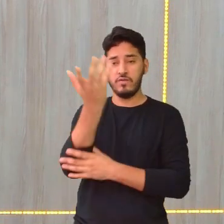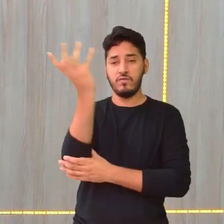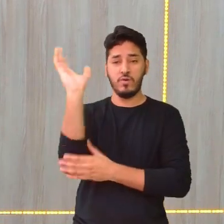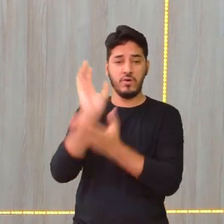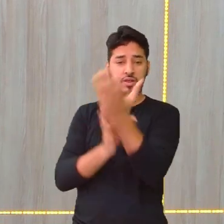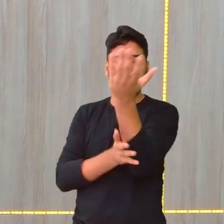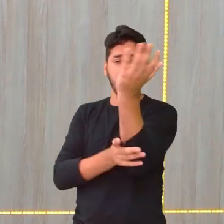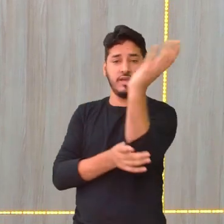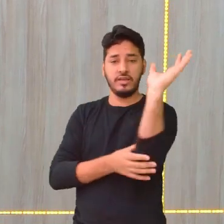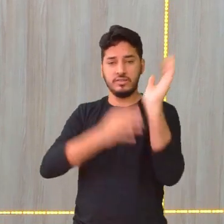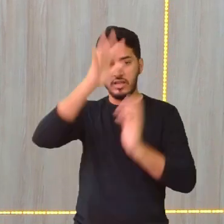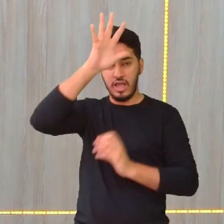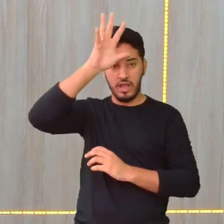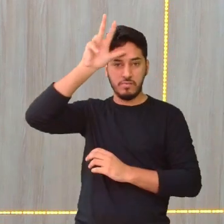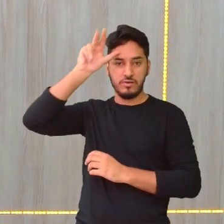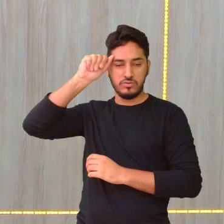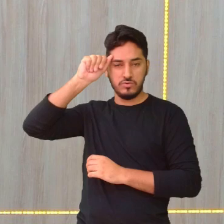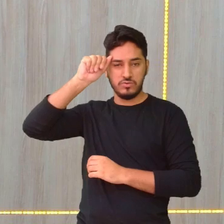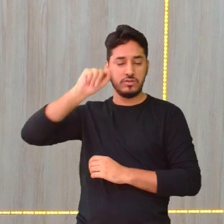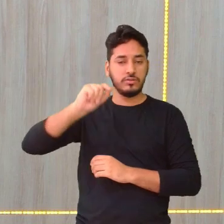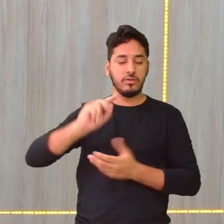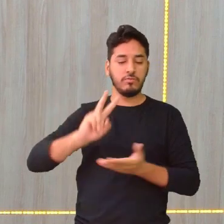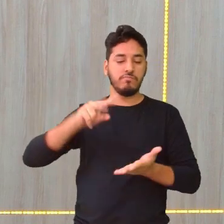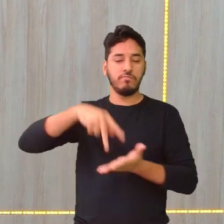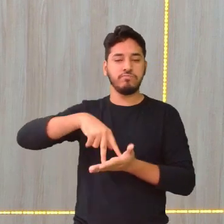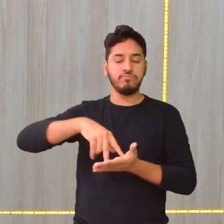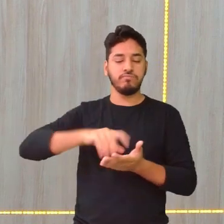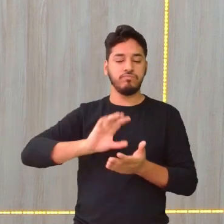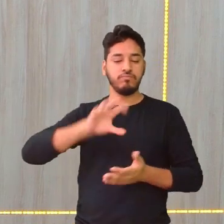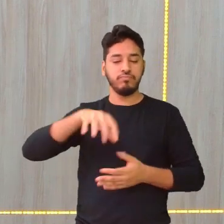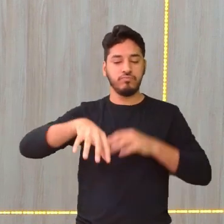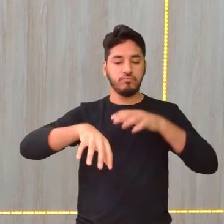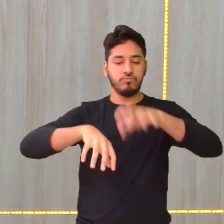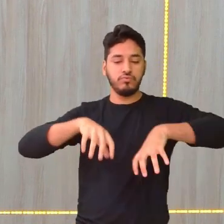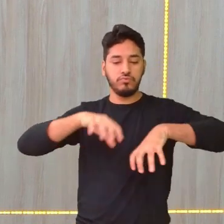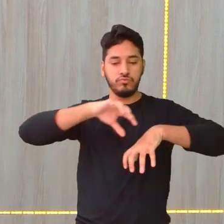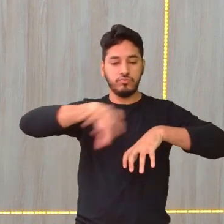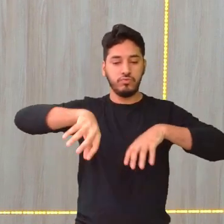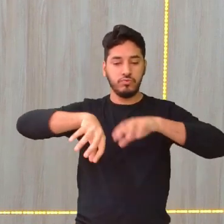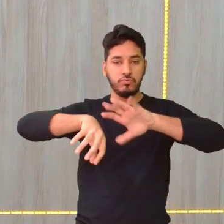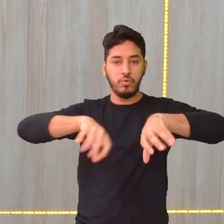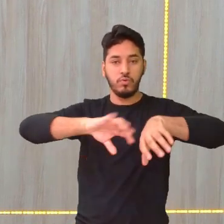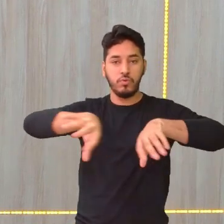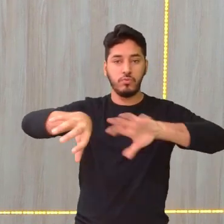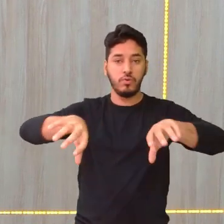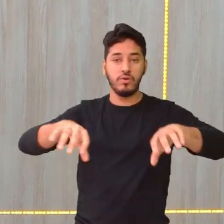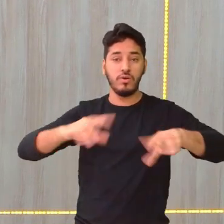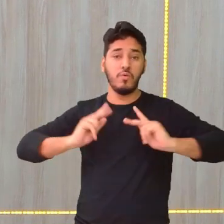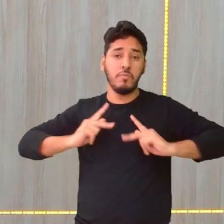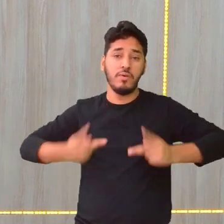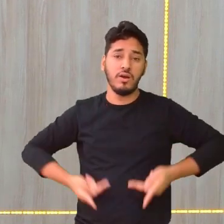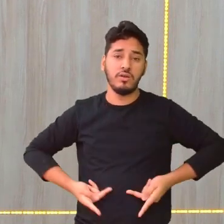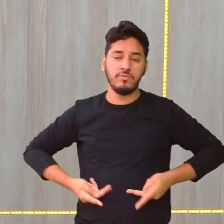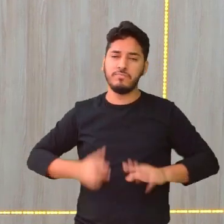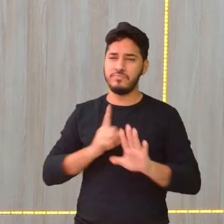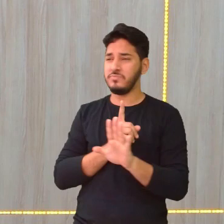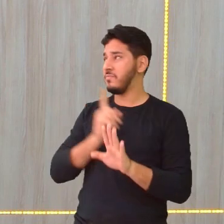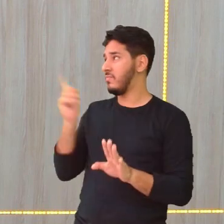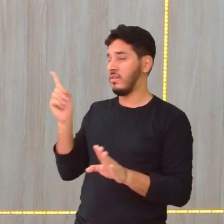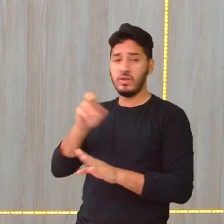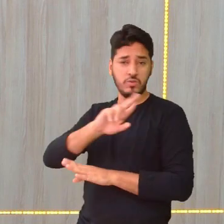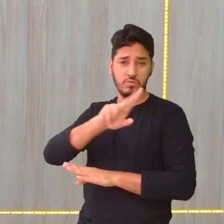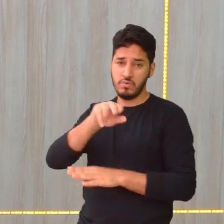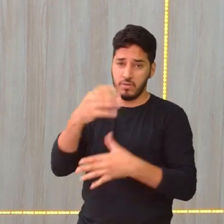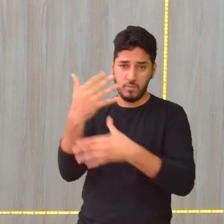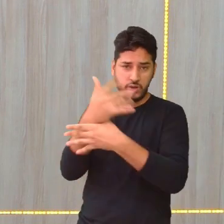amazônica está sendo ocupada, ela está sendo devastada pela atividade humana. E no caso aqui, não é para uma